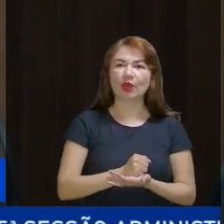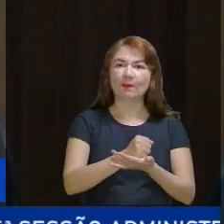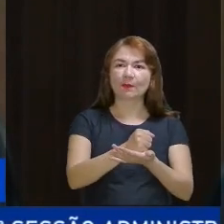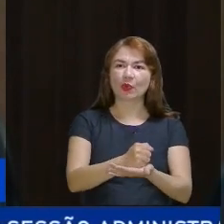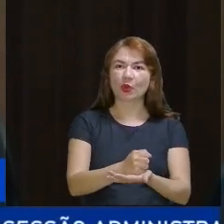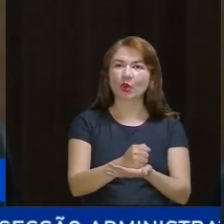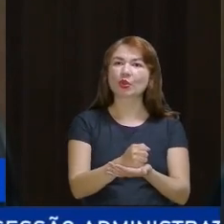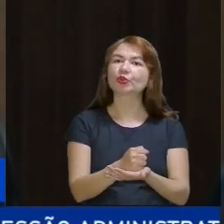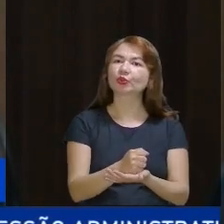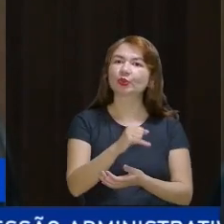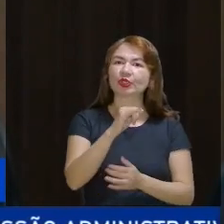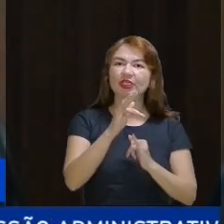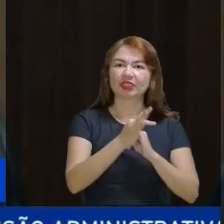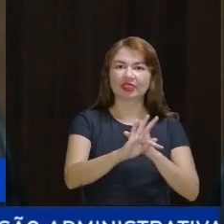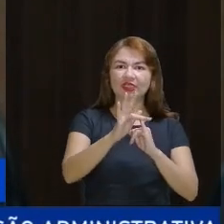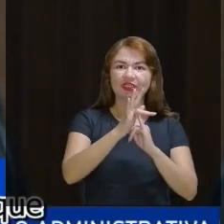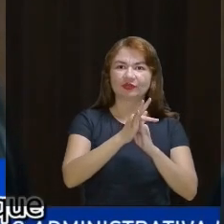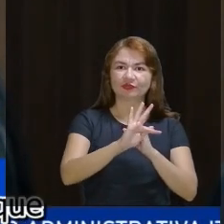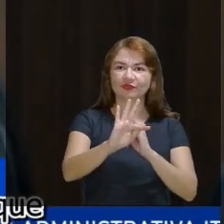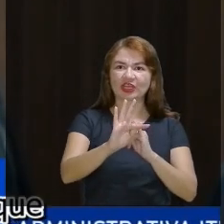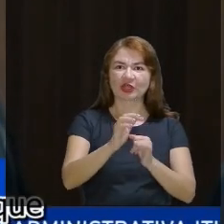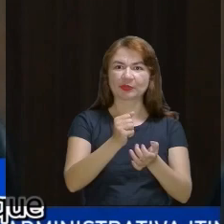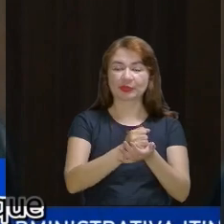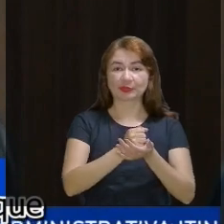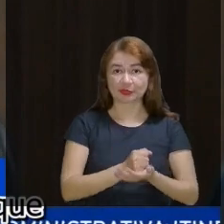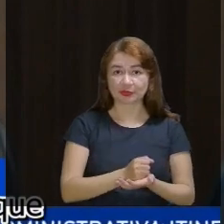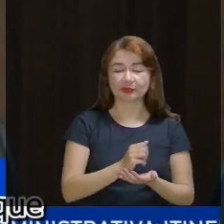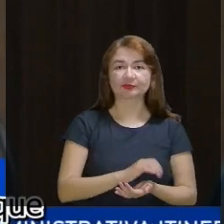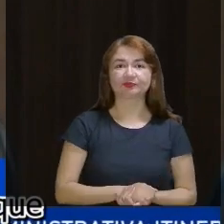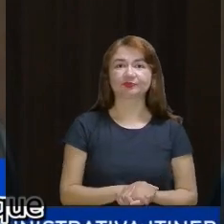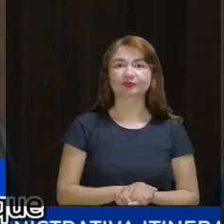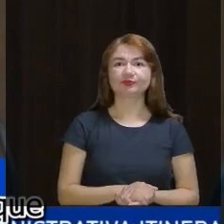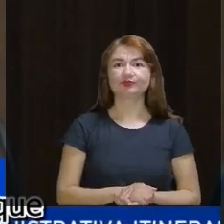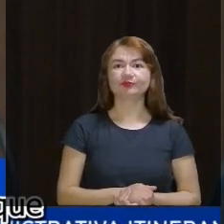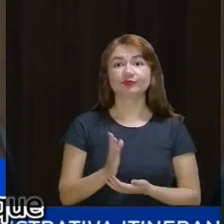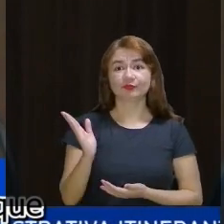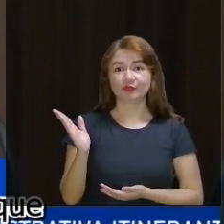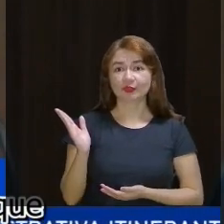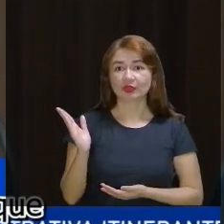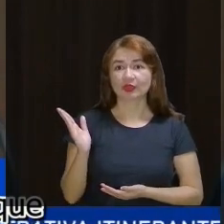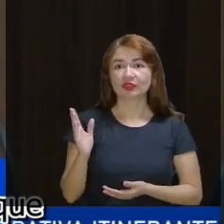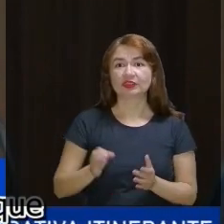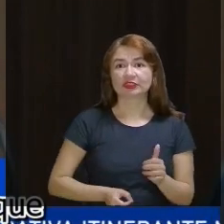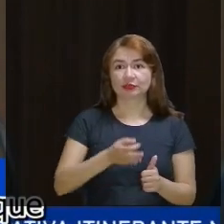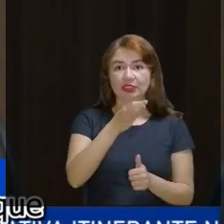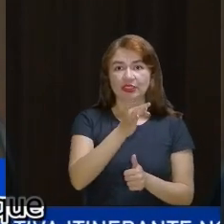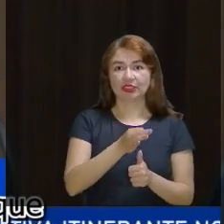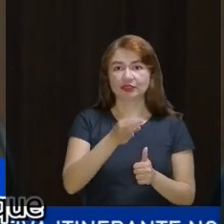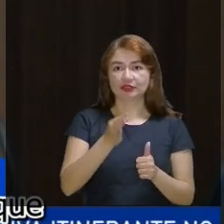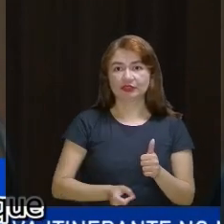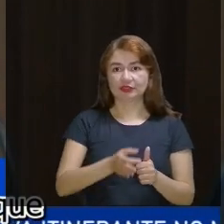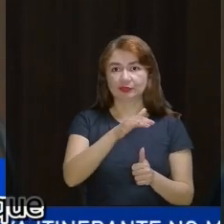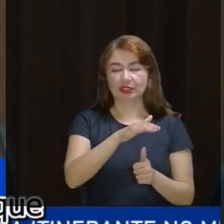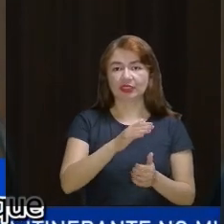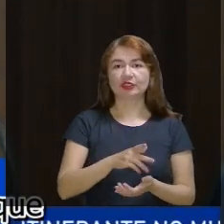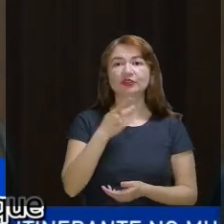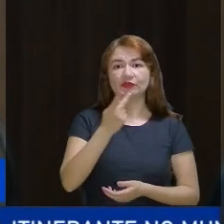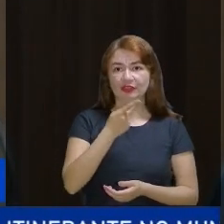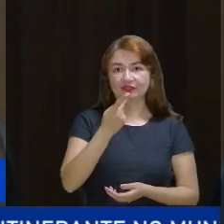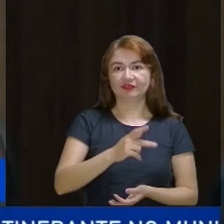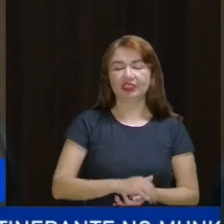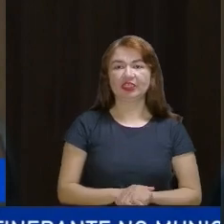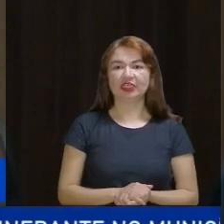realmente um instituto federal que nos deu o braço, eu vou deixar o desembargador Torque vai falar sobre isso, nos possibilitou essa formação